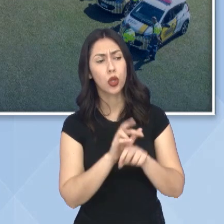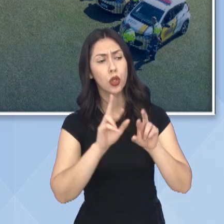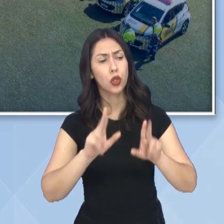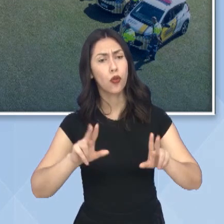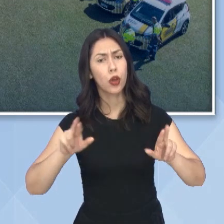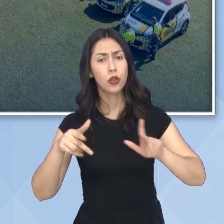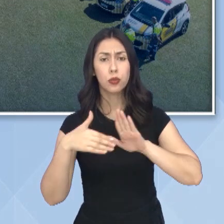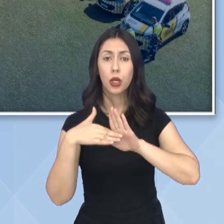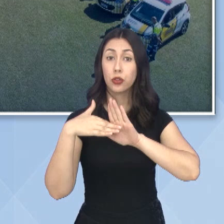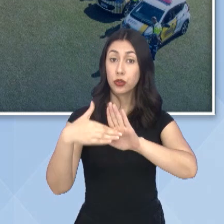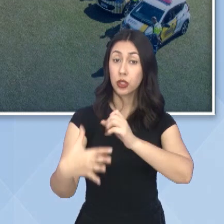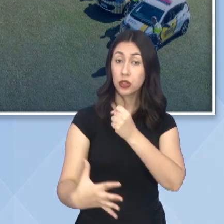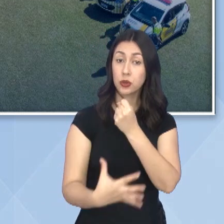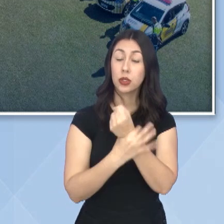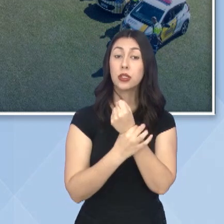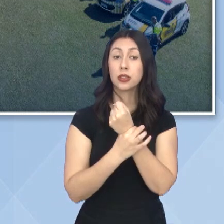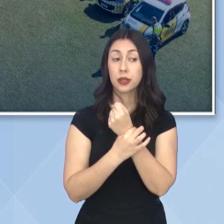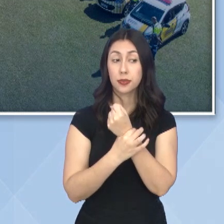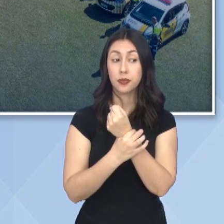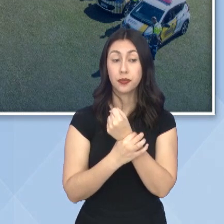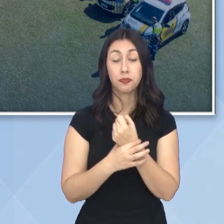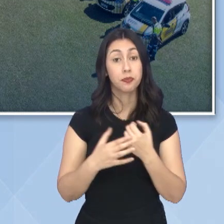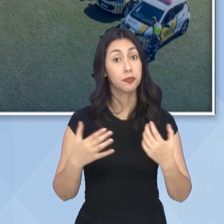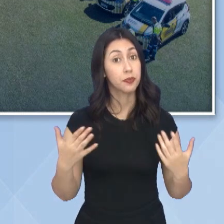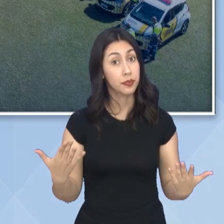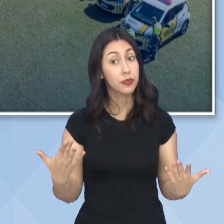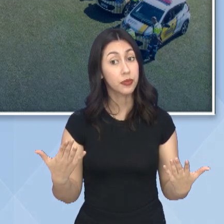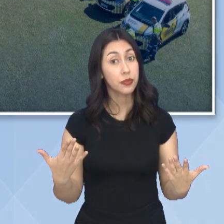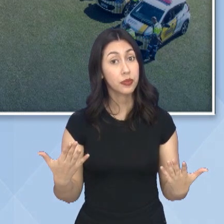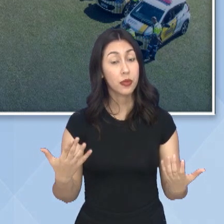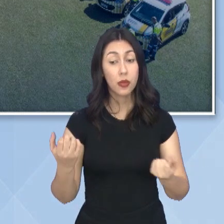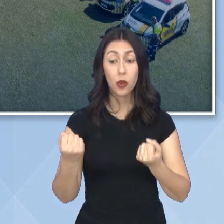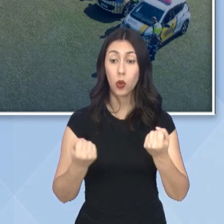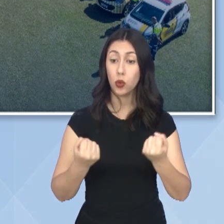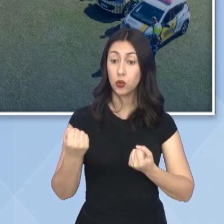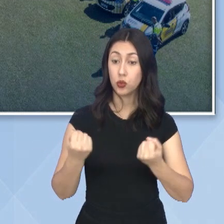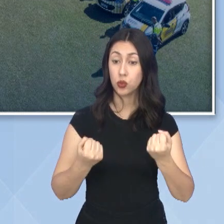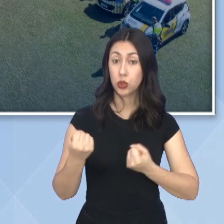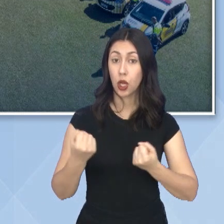contribuir para a segurança pública. Então, senhor presidente, são viaturas